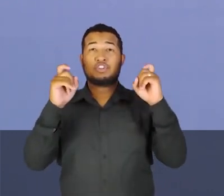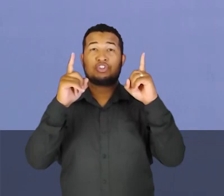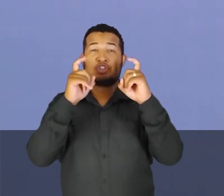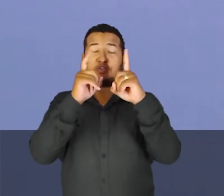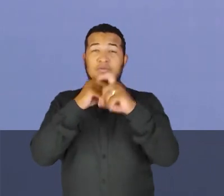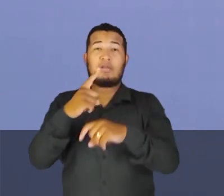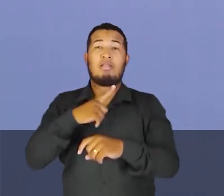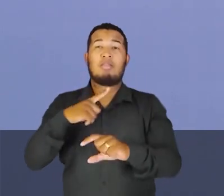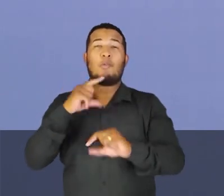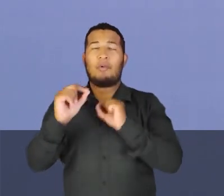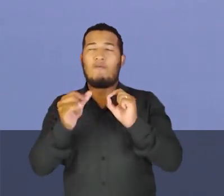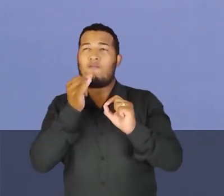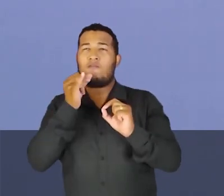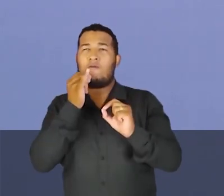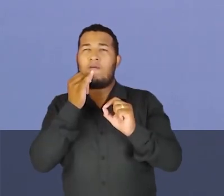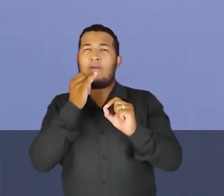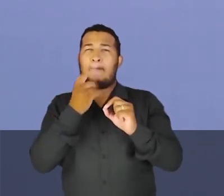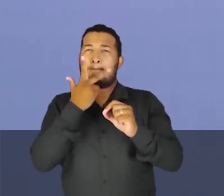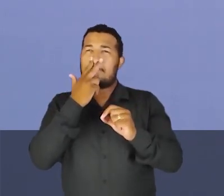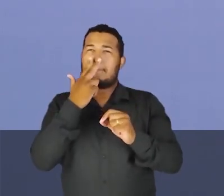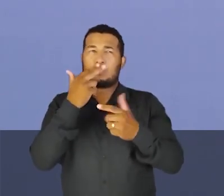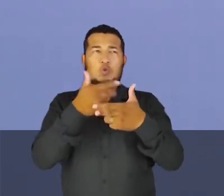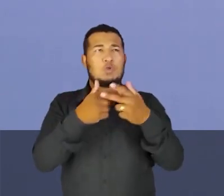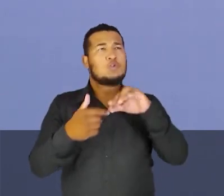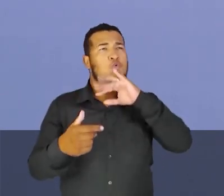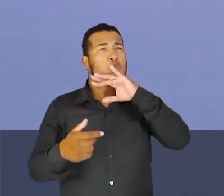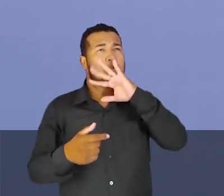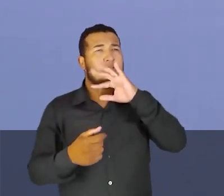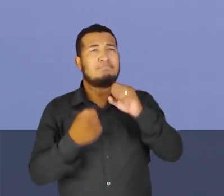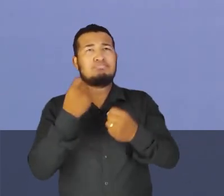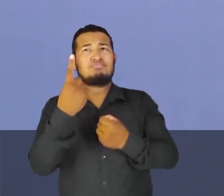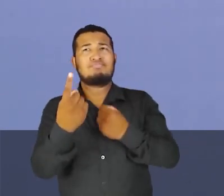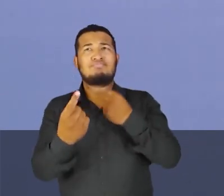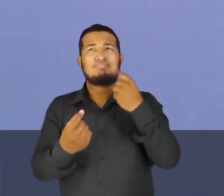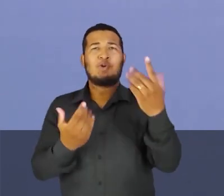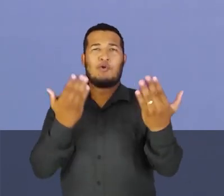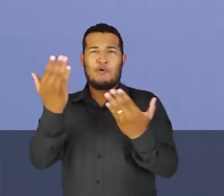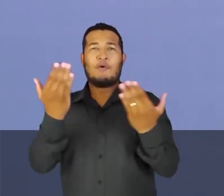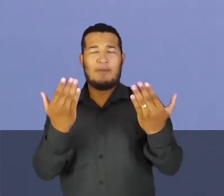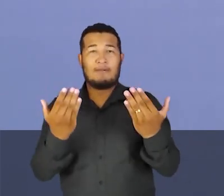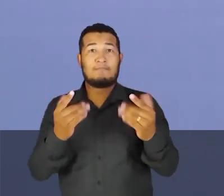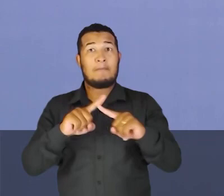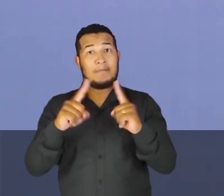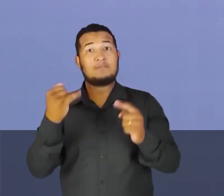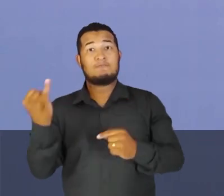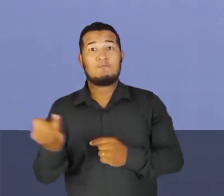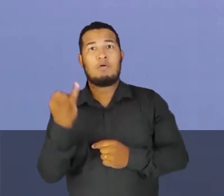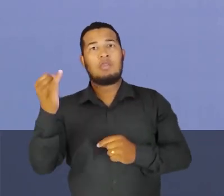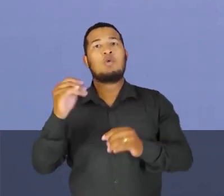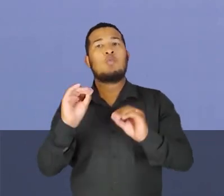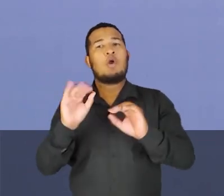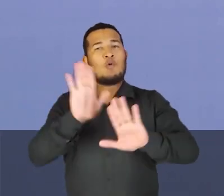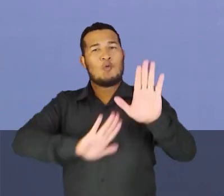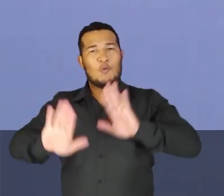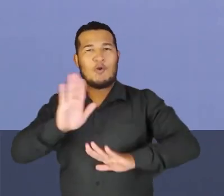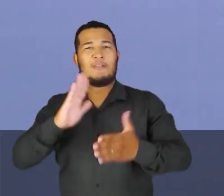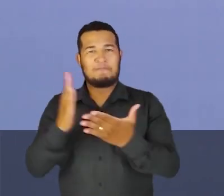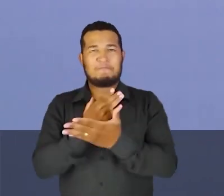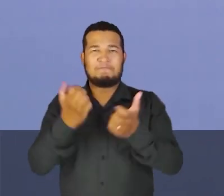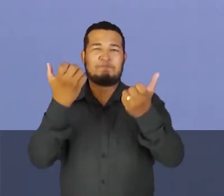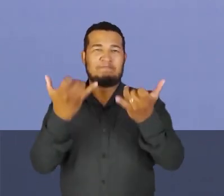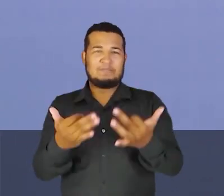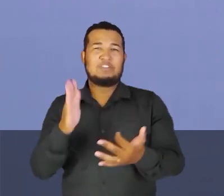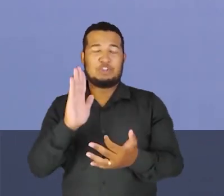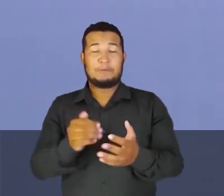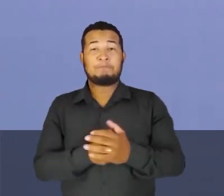ele apresenta muito poucas desvantagens em relação aos outros, mas é muito importante alguns cuidados, como esse que eu já falei, e uma outra coisa